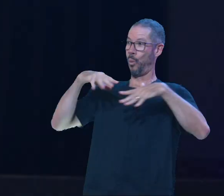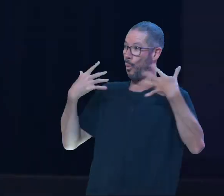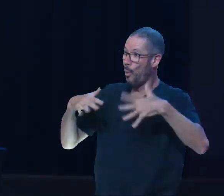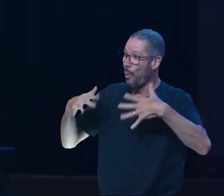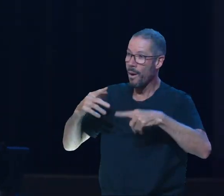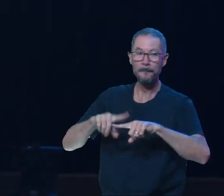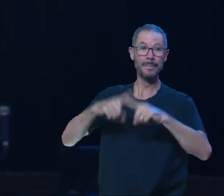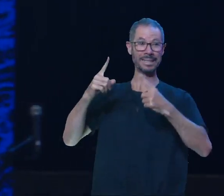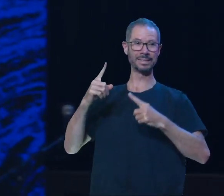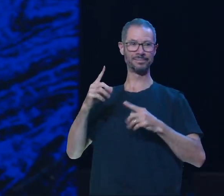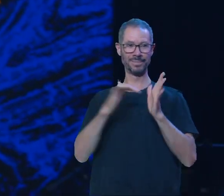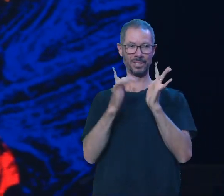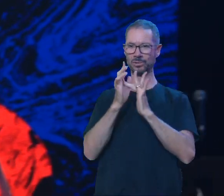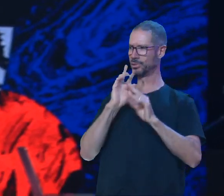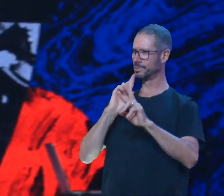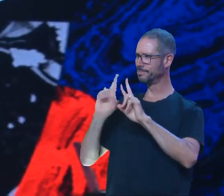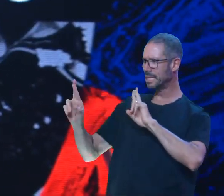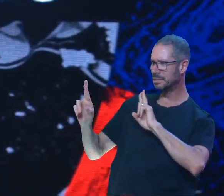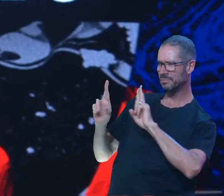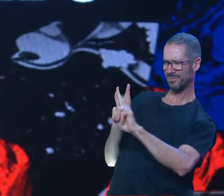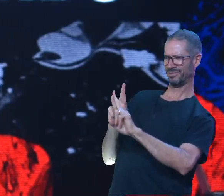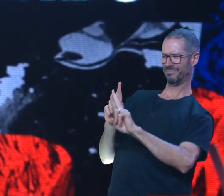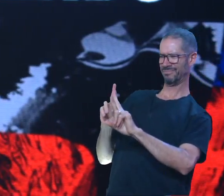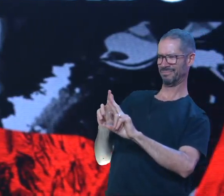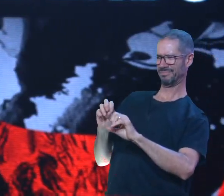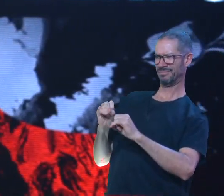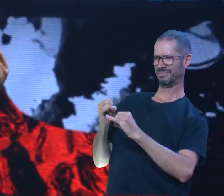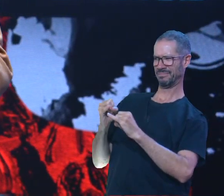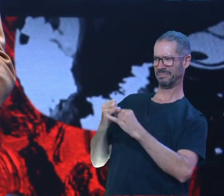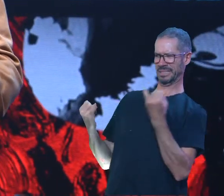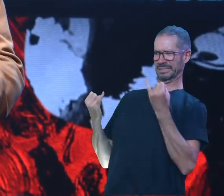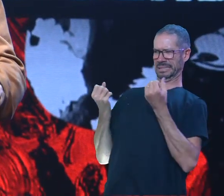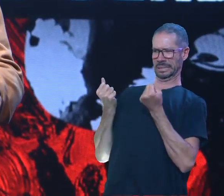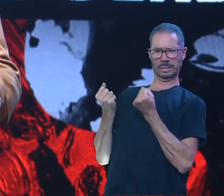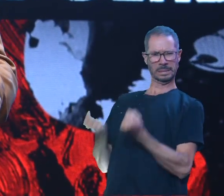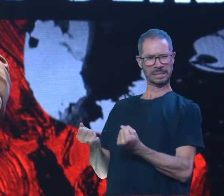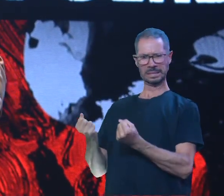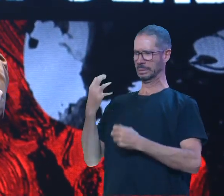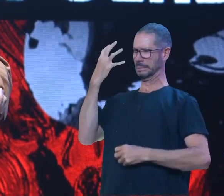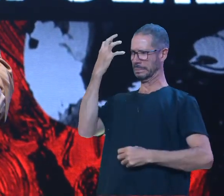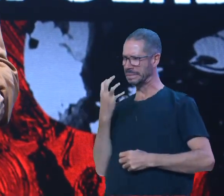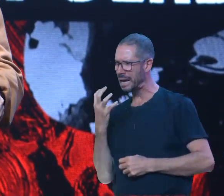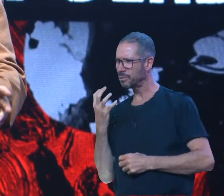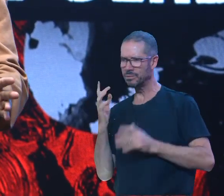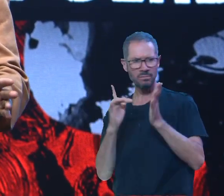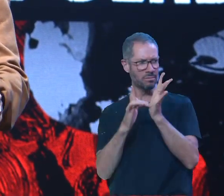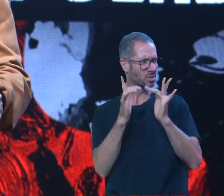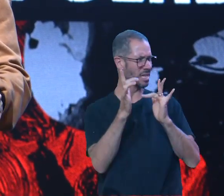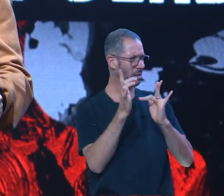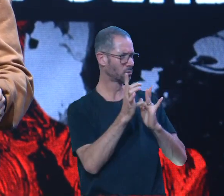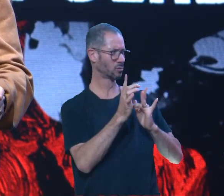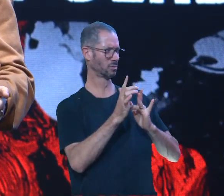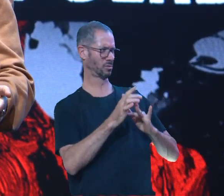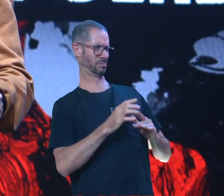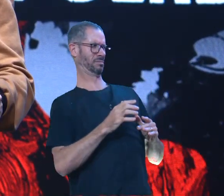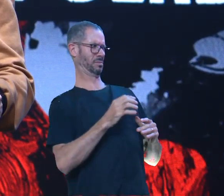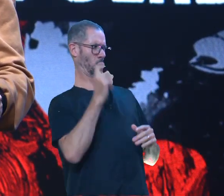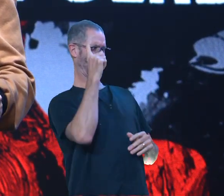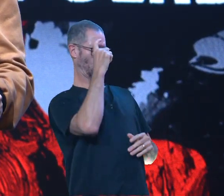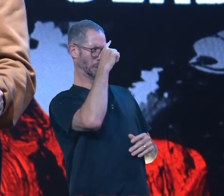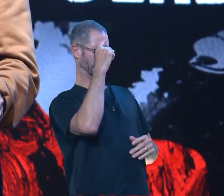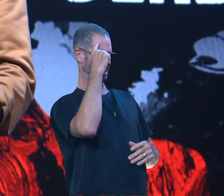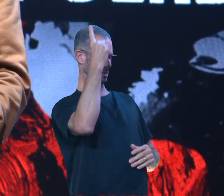as respostas de Jesus parecem meio pesadas. Brabo? Jesus estava meio um dia